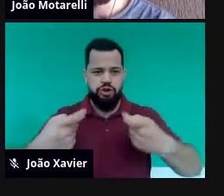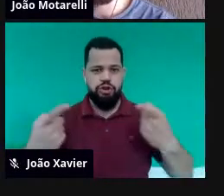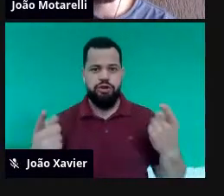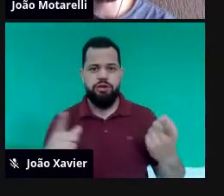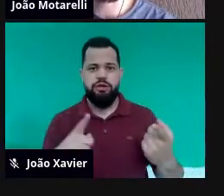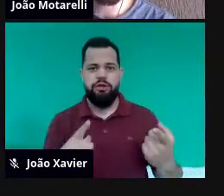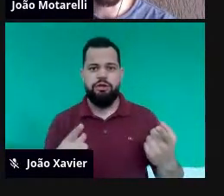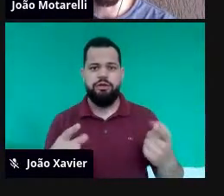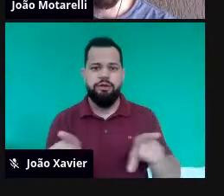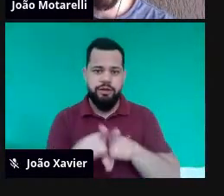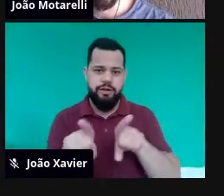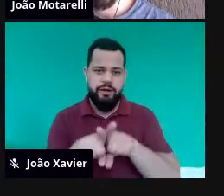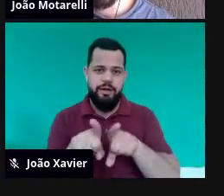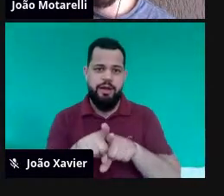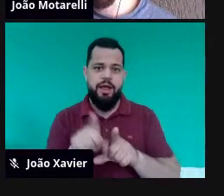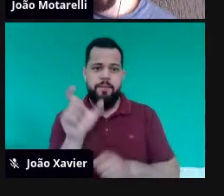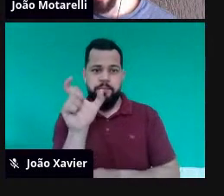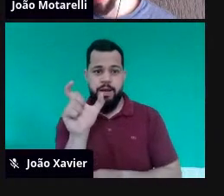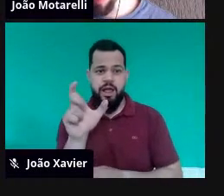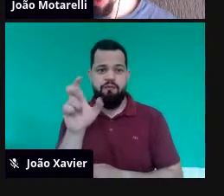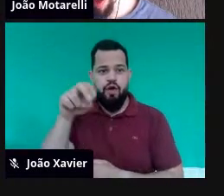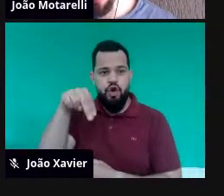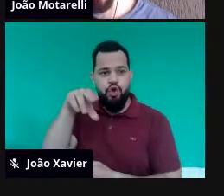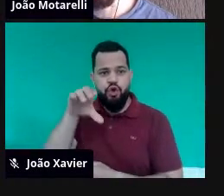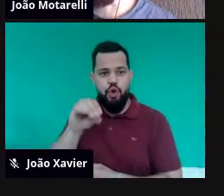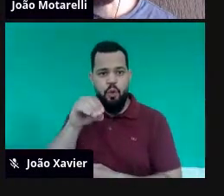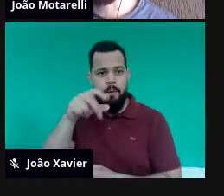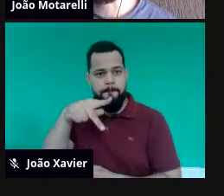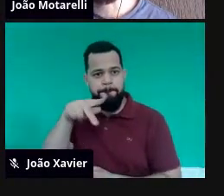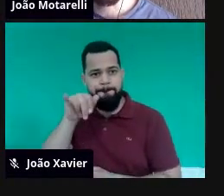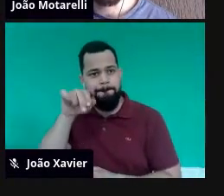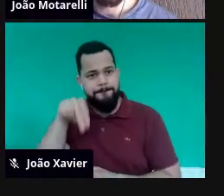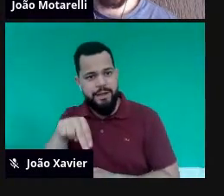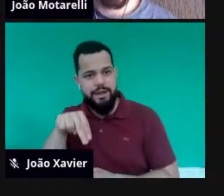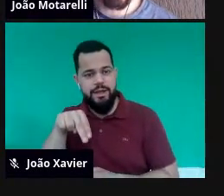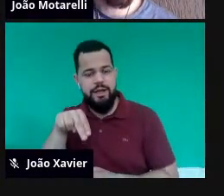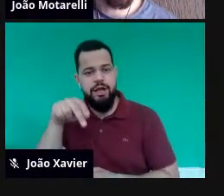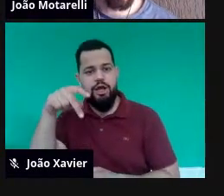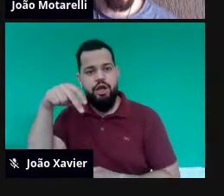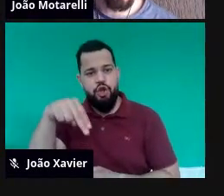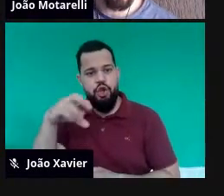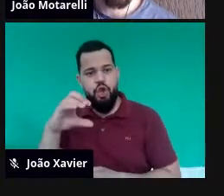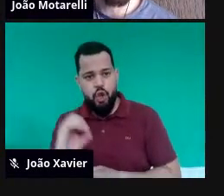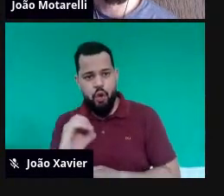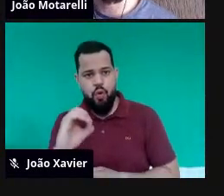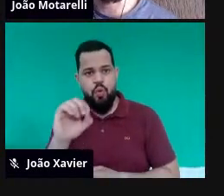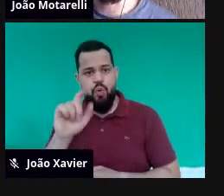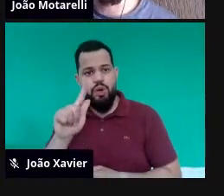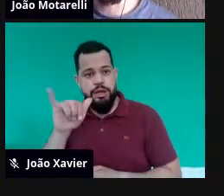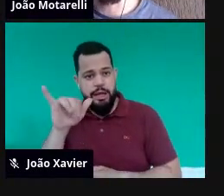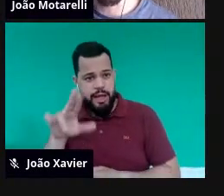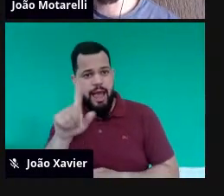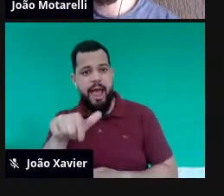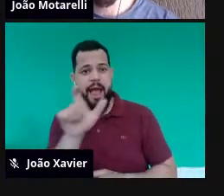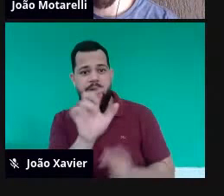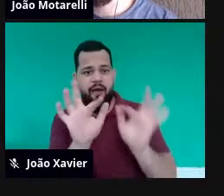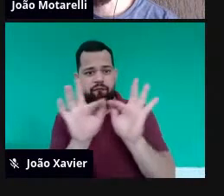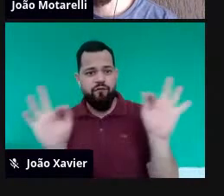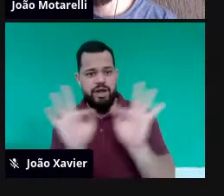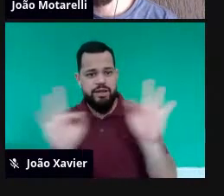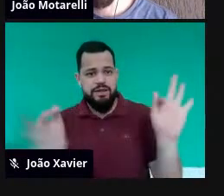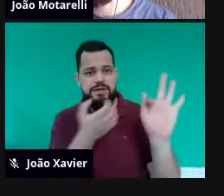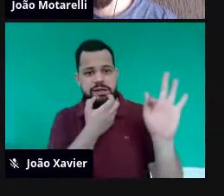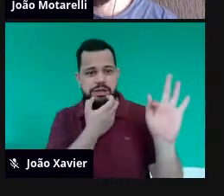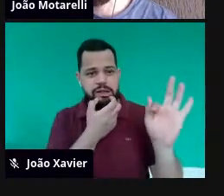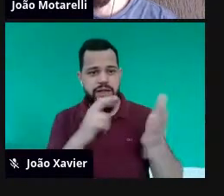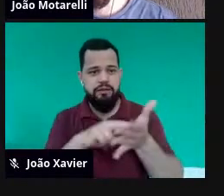gain, sem dor, sem ganho. É claro que dentro do âmbito esportivo, a dor, o desconforto fazem parte,